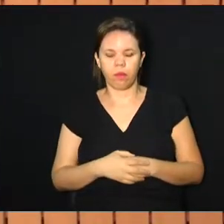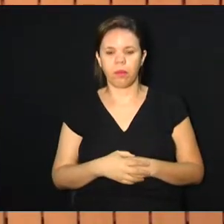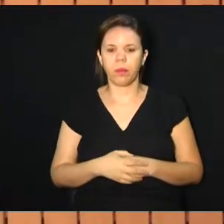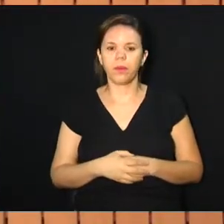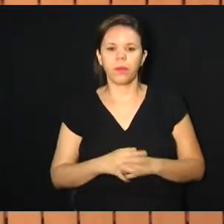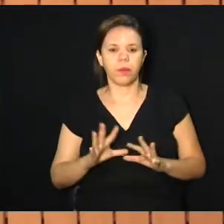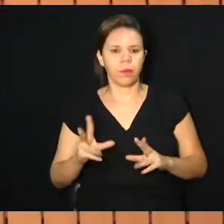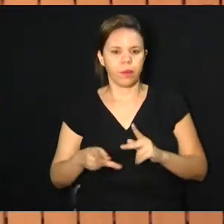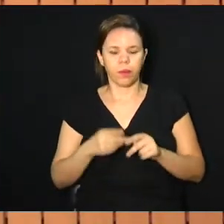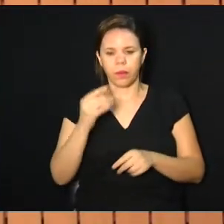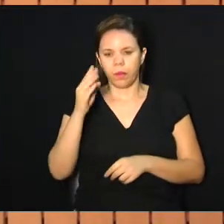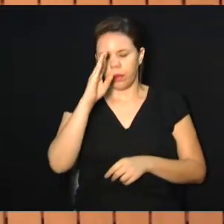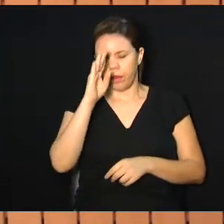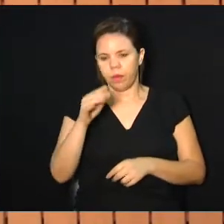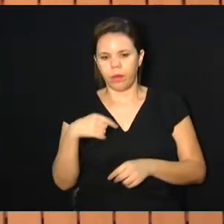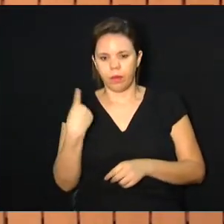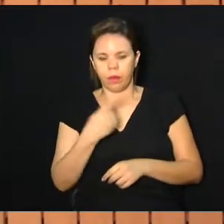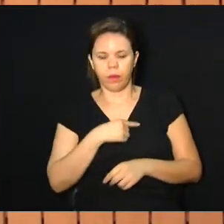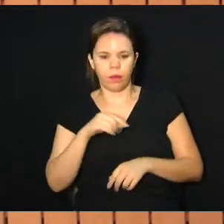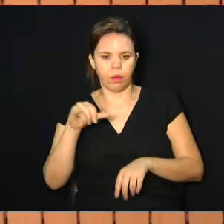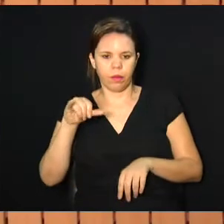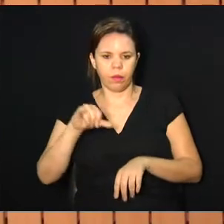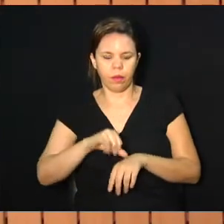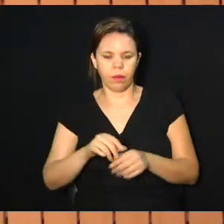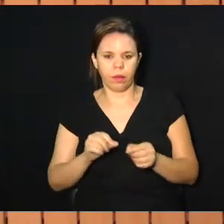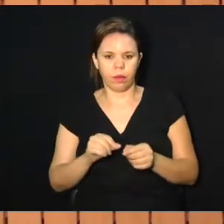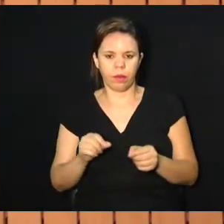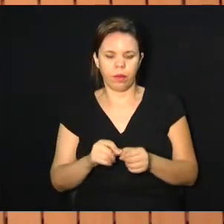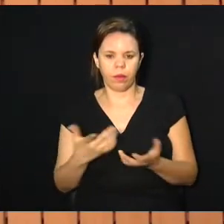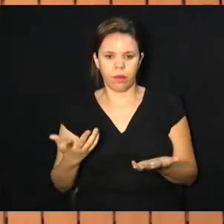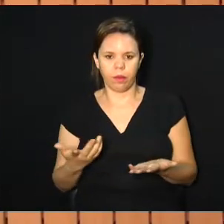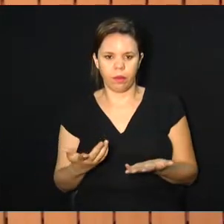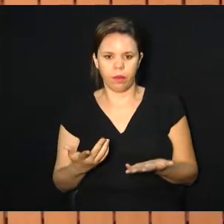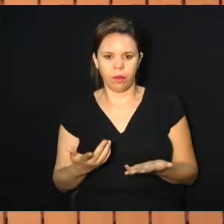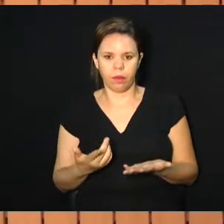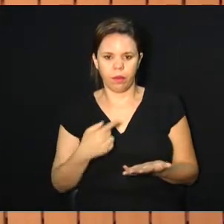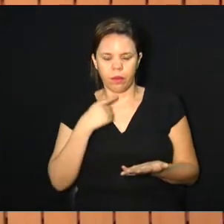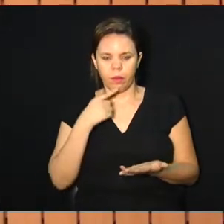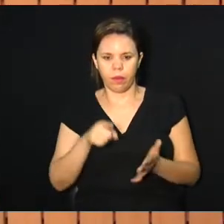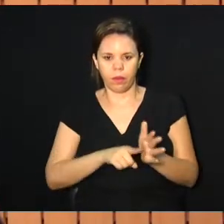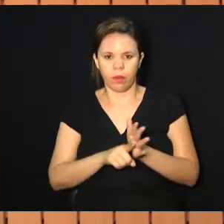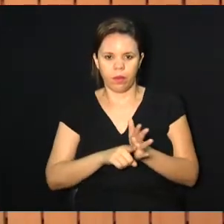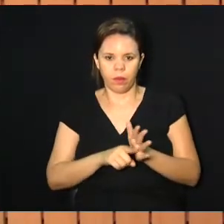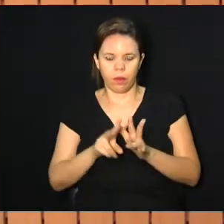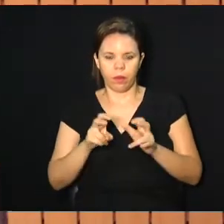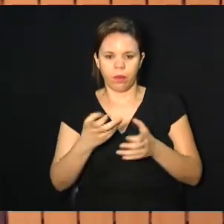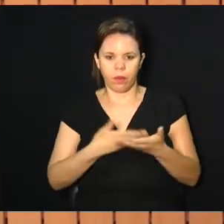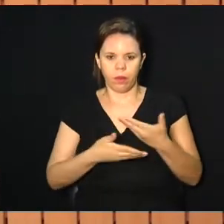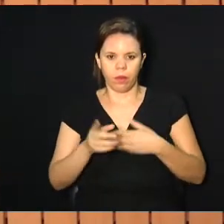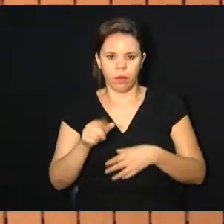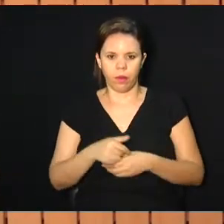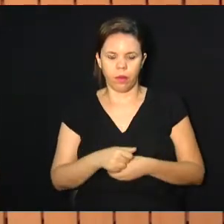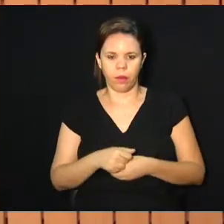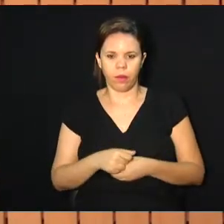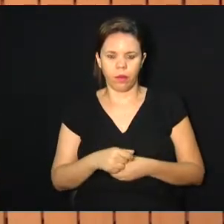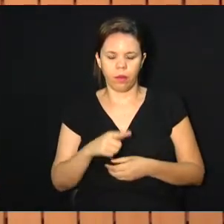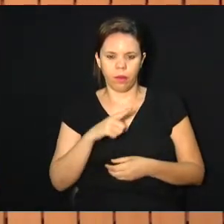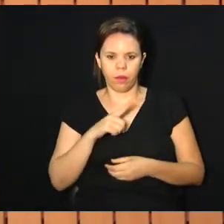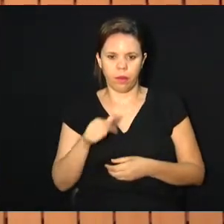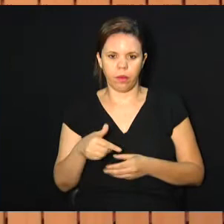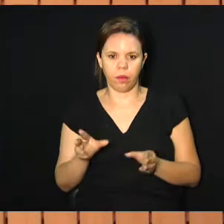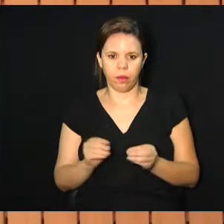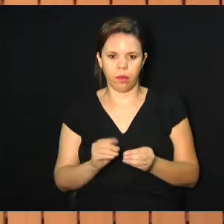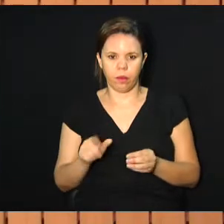central para a gente esclarecer. E aí resolvi um monte das questões que tinham levantadas que envolvem isso. Mas o que a gente tem, enfim,